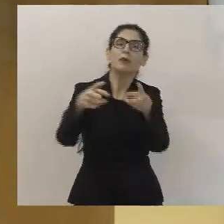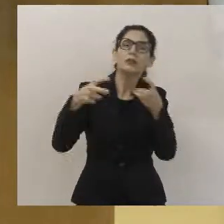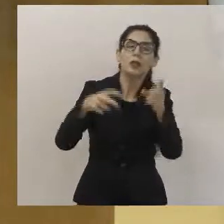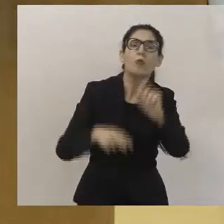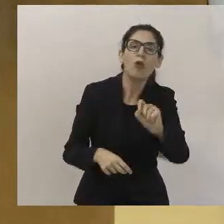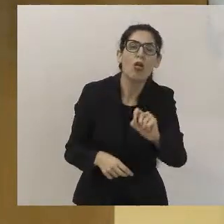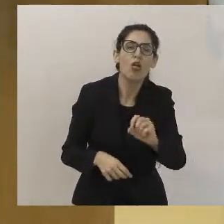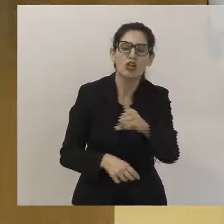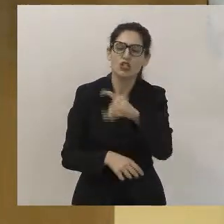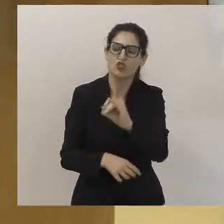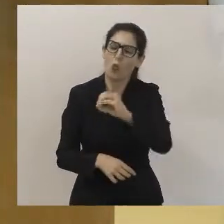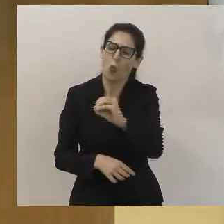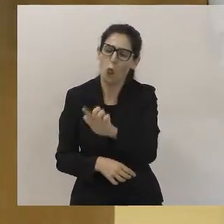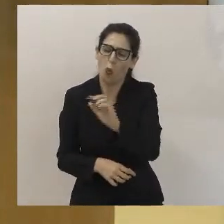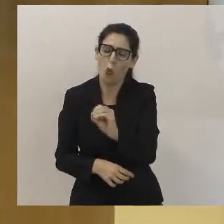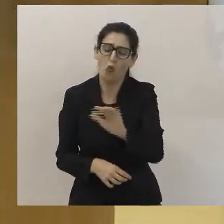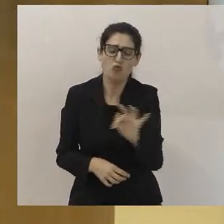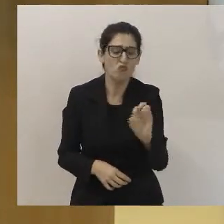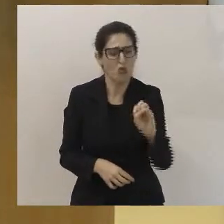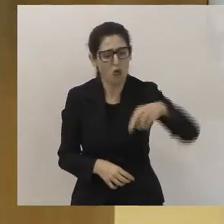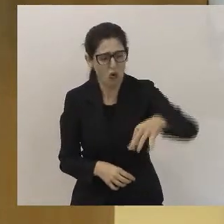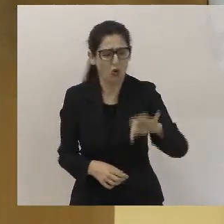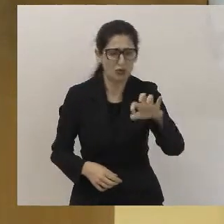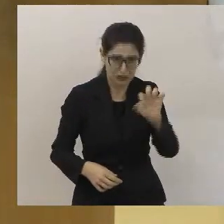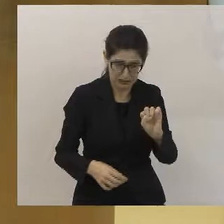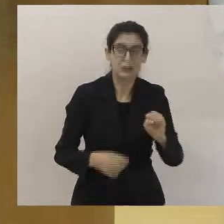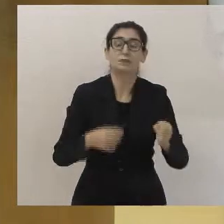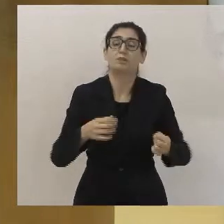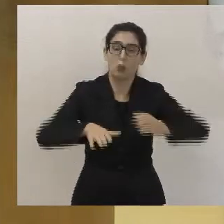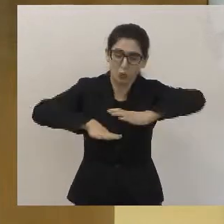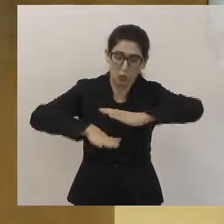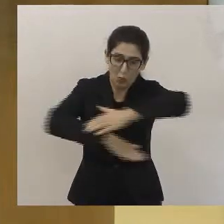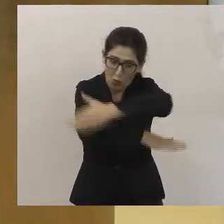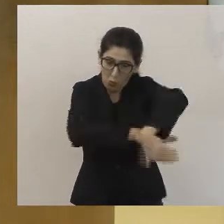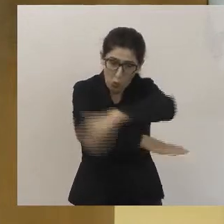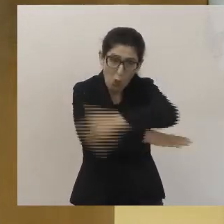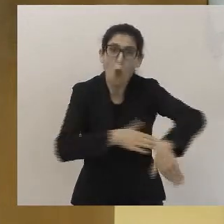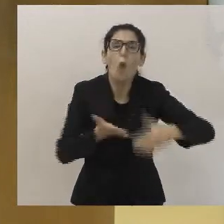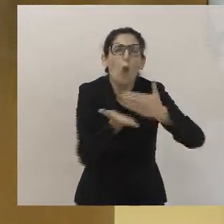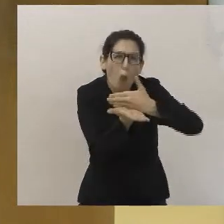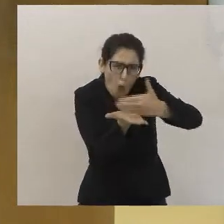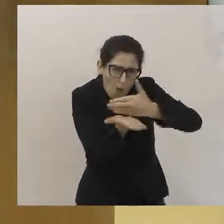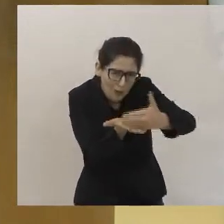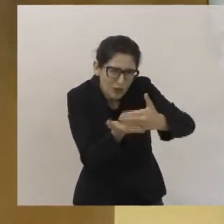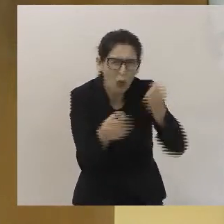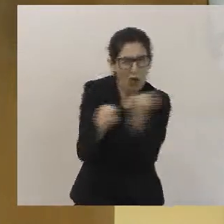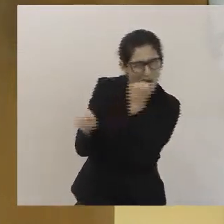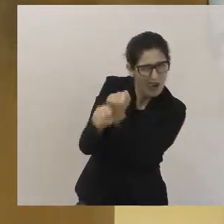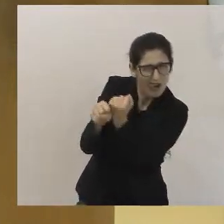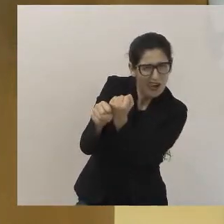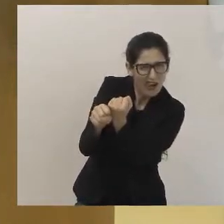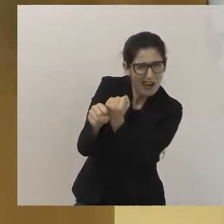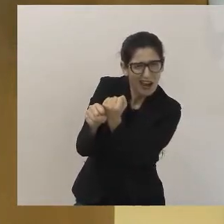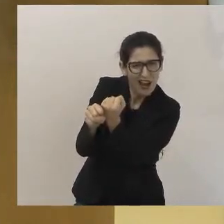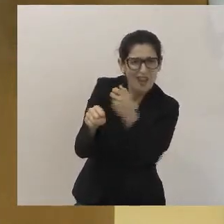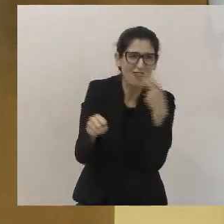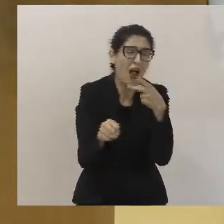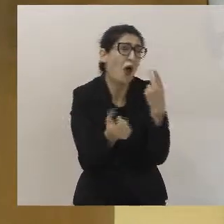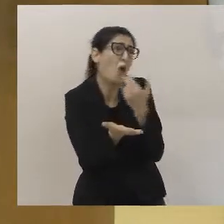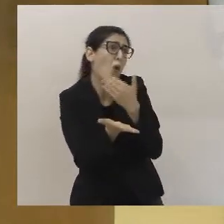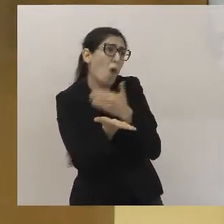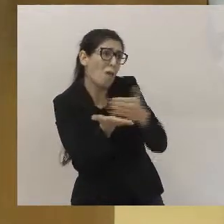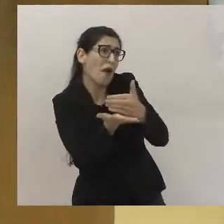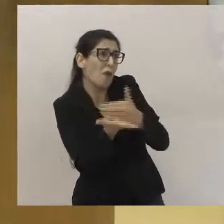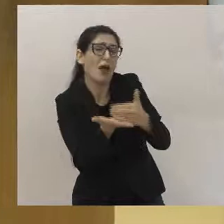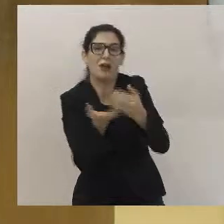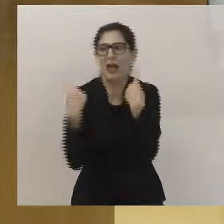fontes tá sic guedes que começou aqui agora ventilou que começou tudo é assim ora começa aí onde começa a reclamar